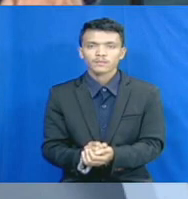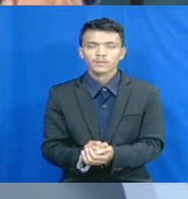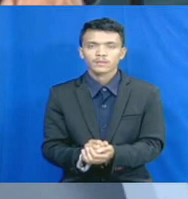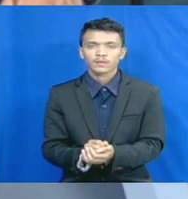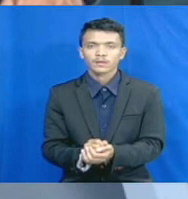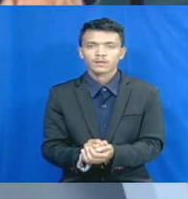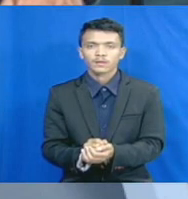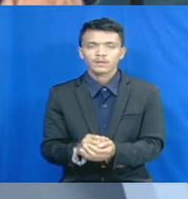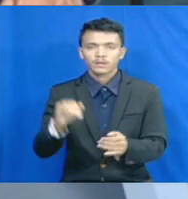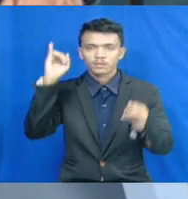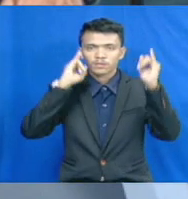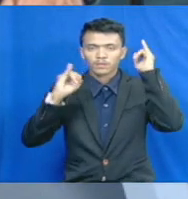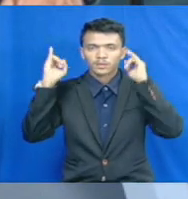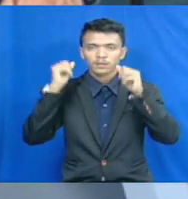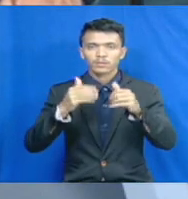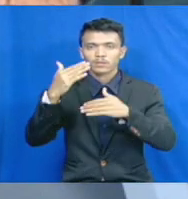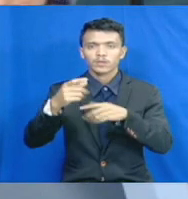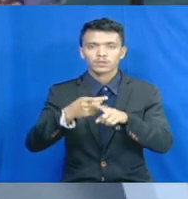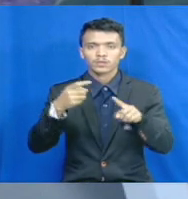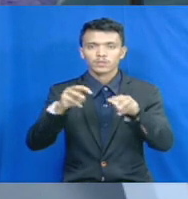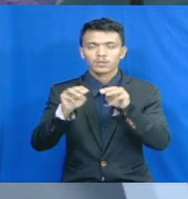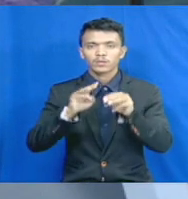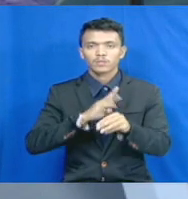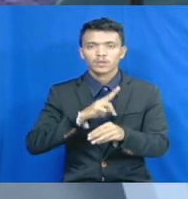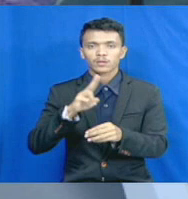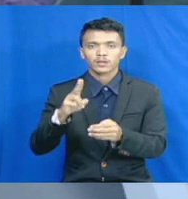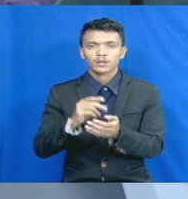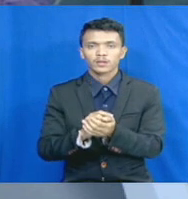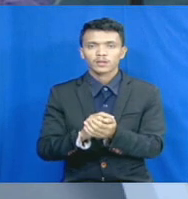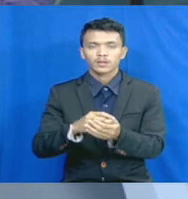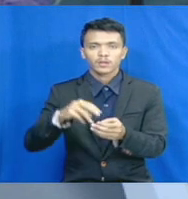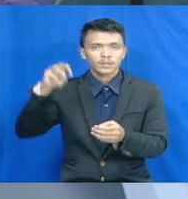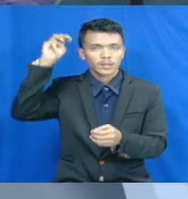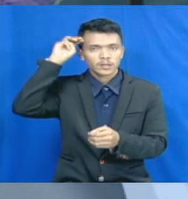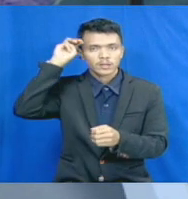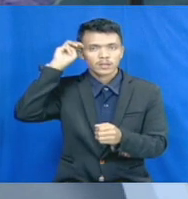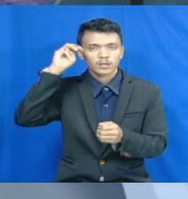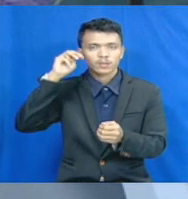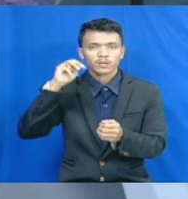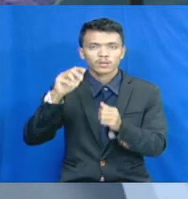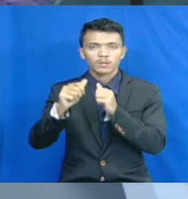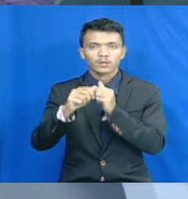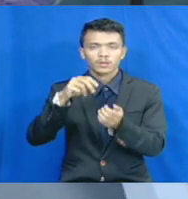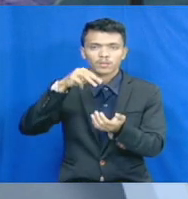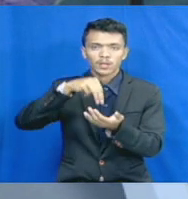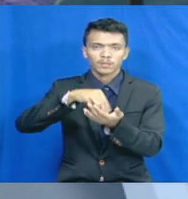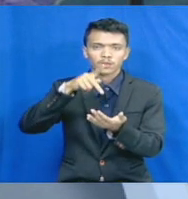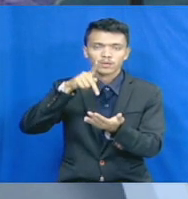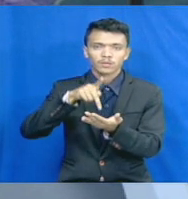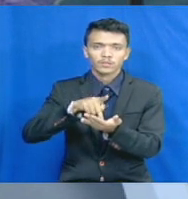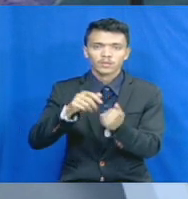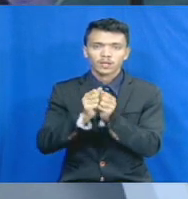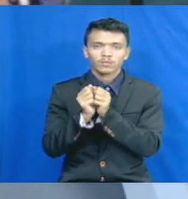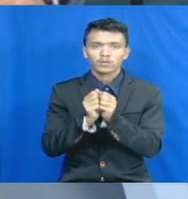Dear telespectadores, información Tirmay, Husi Municipio Baucau. Ministério Assunto Parlamentar no Comunicação